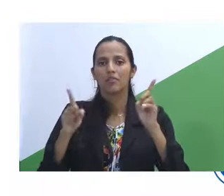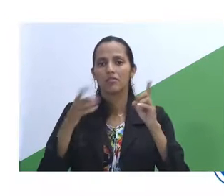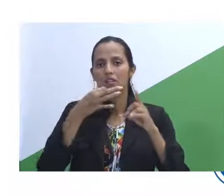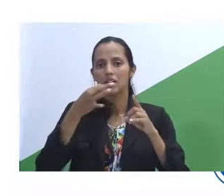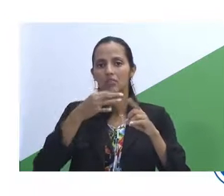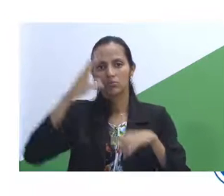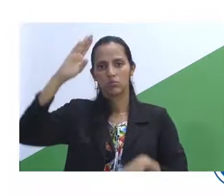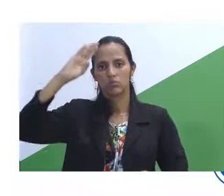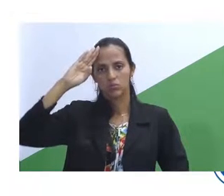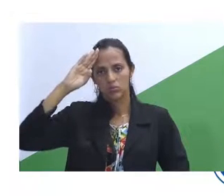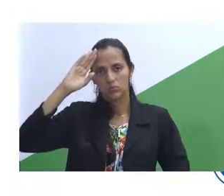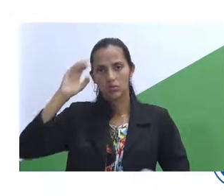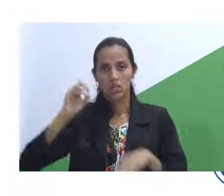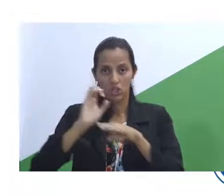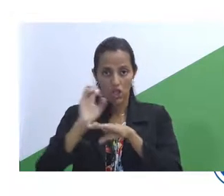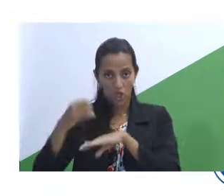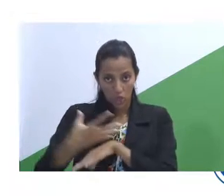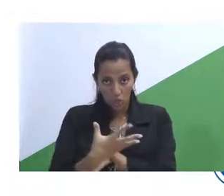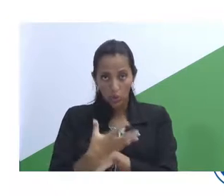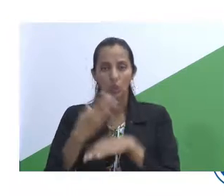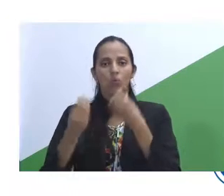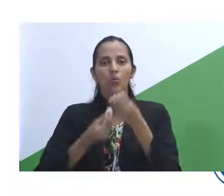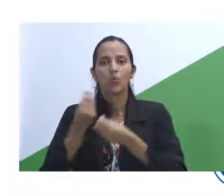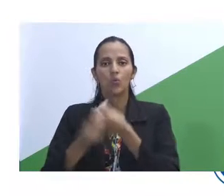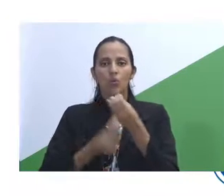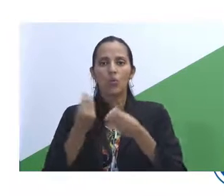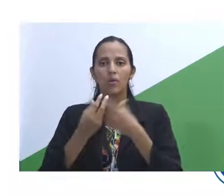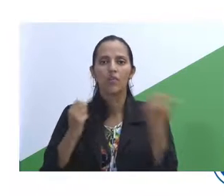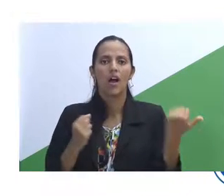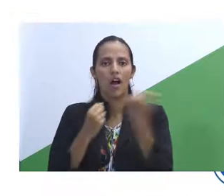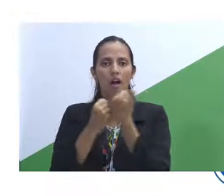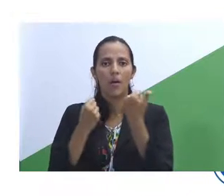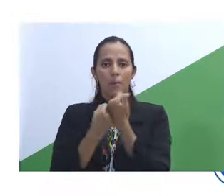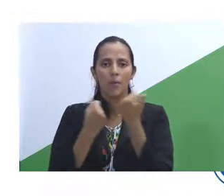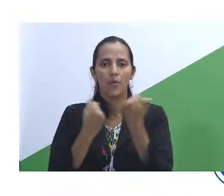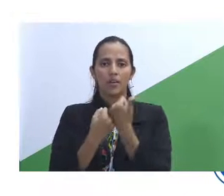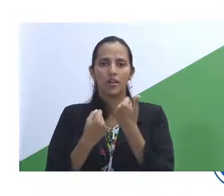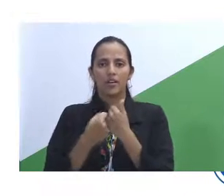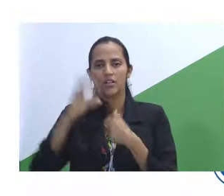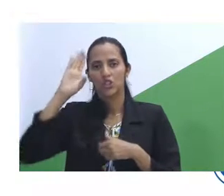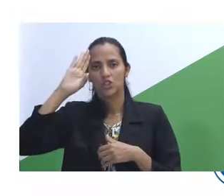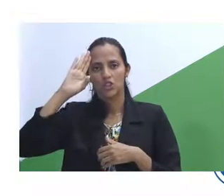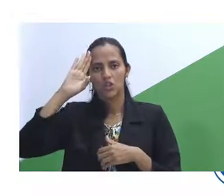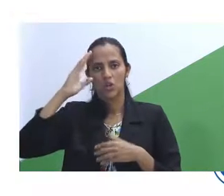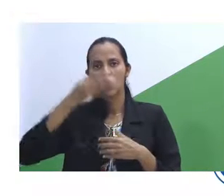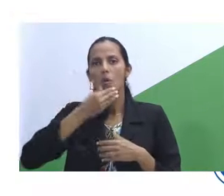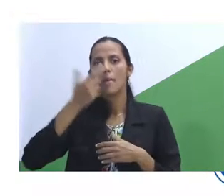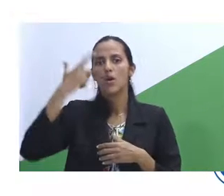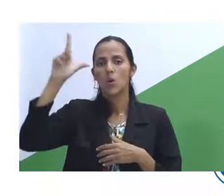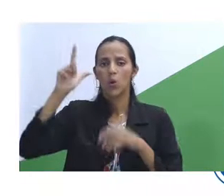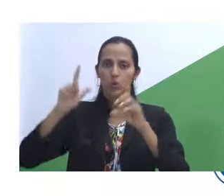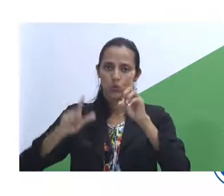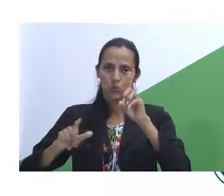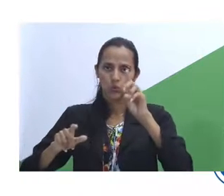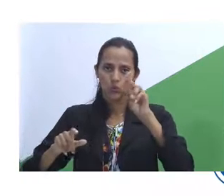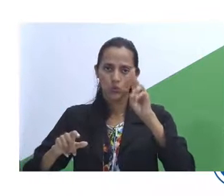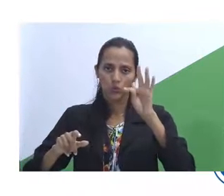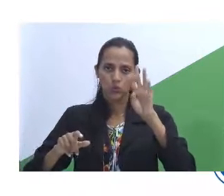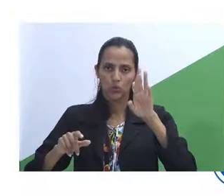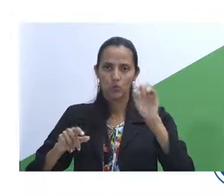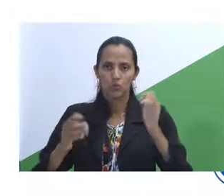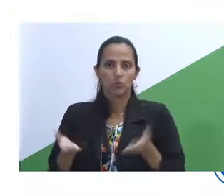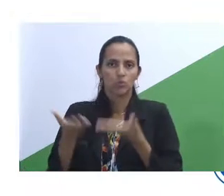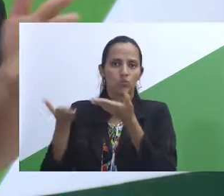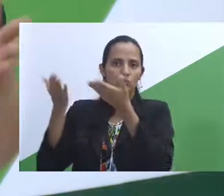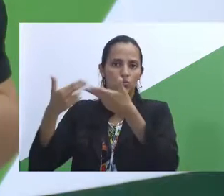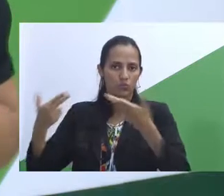varguista do Estado Novo, ele vai fazer o quê? Ele vai apoiar, então, a ditadura do general dele, que era o Dutra, e aí, ele vai incentivar o queremismo,